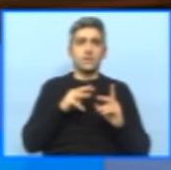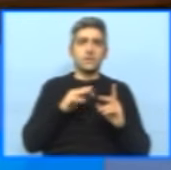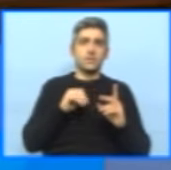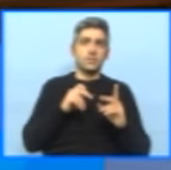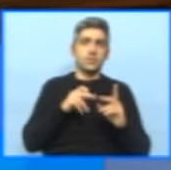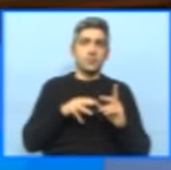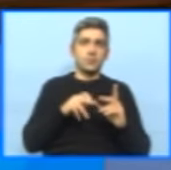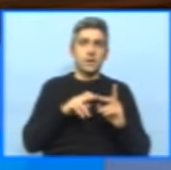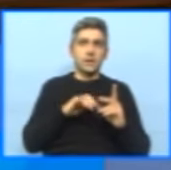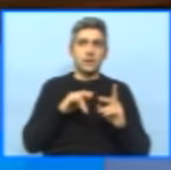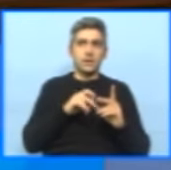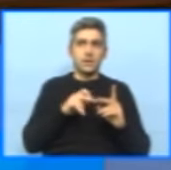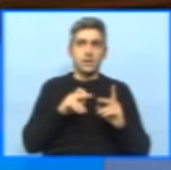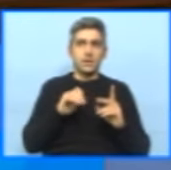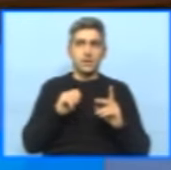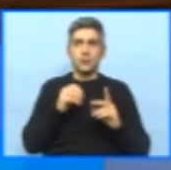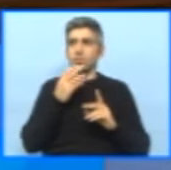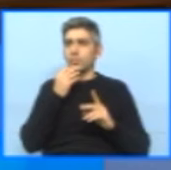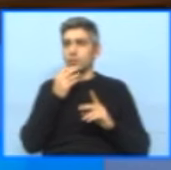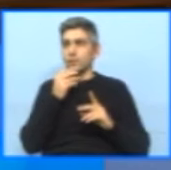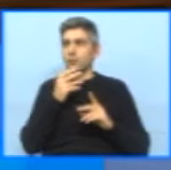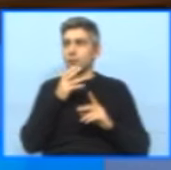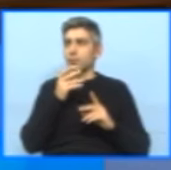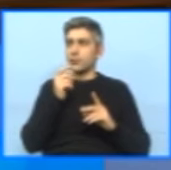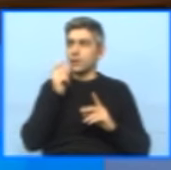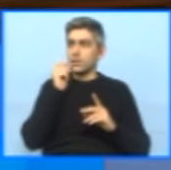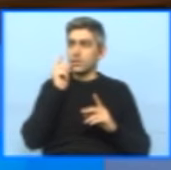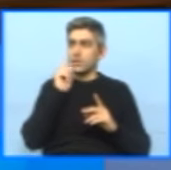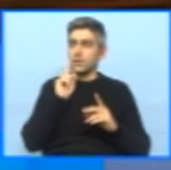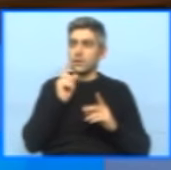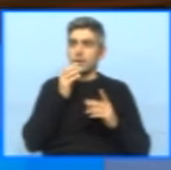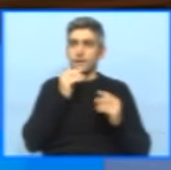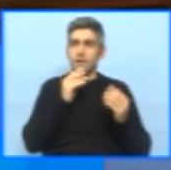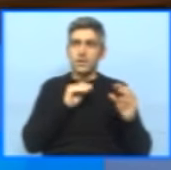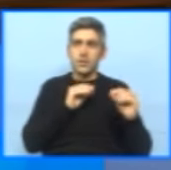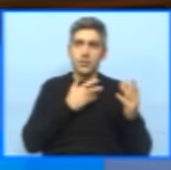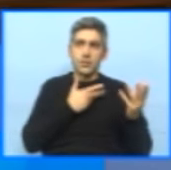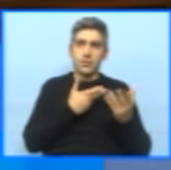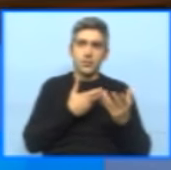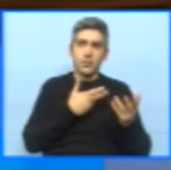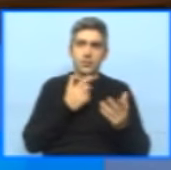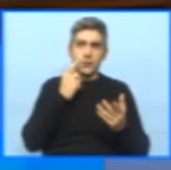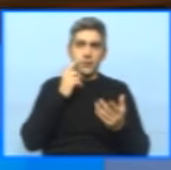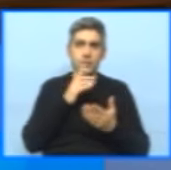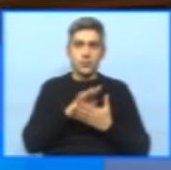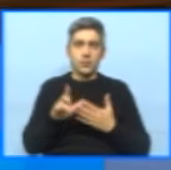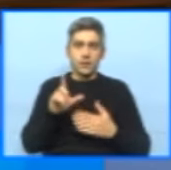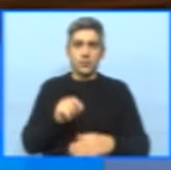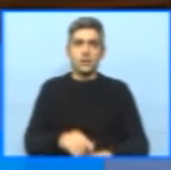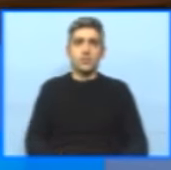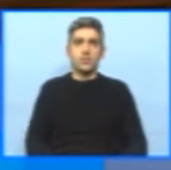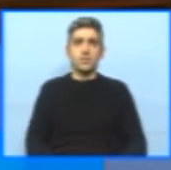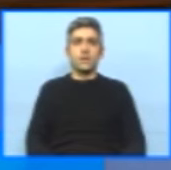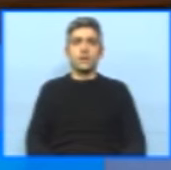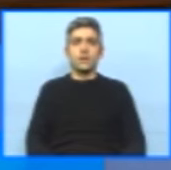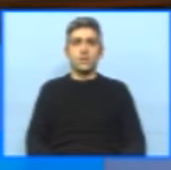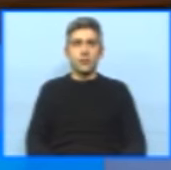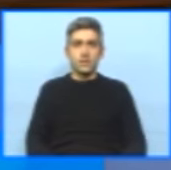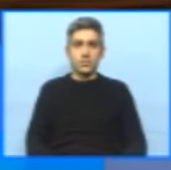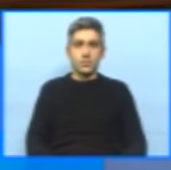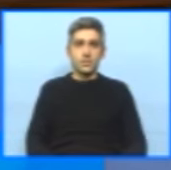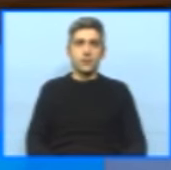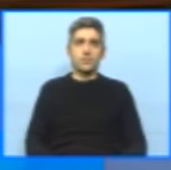é a questão de pedir a alguma mulher, não é, de um homem falar com uma mulher que não conhece e da mulher falar com um homem que não conhece também. Porque isso, no judaísmo também não